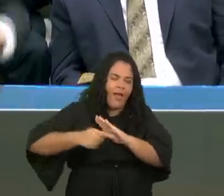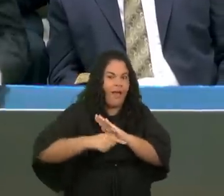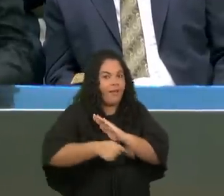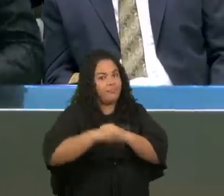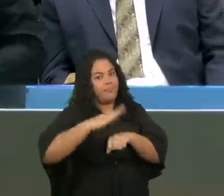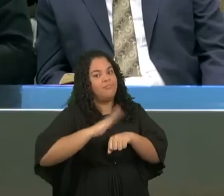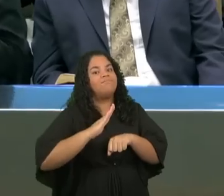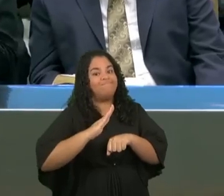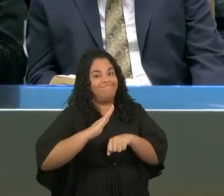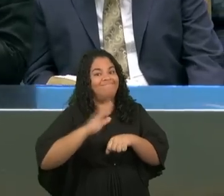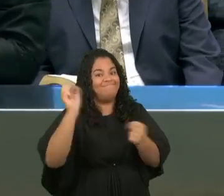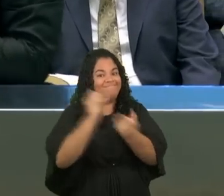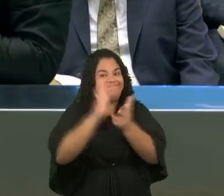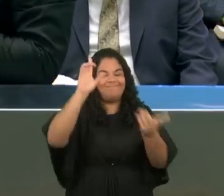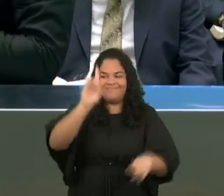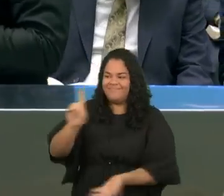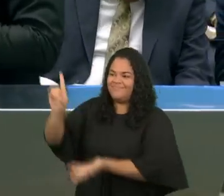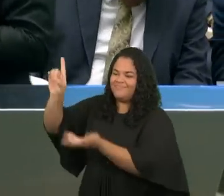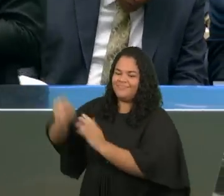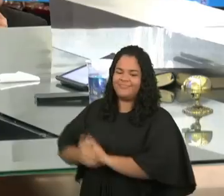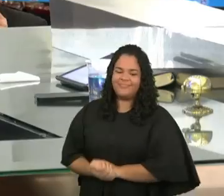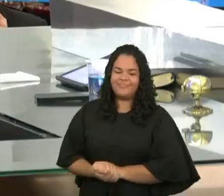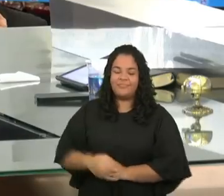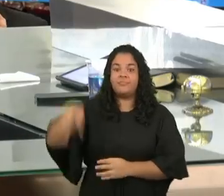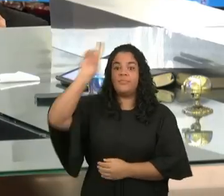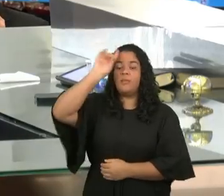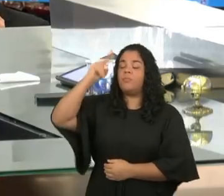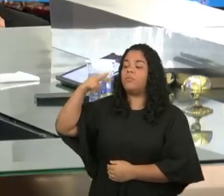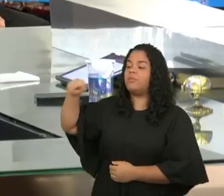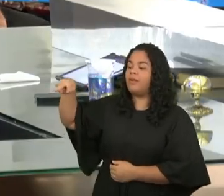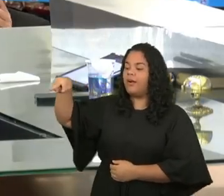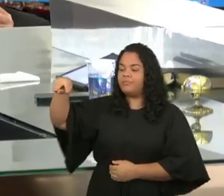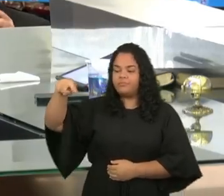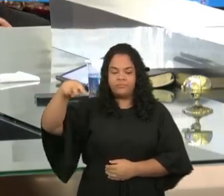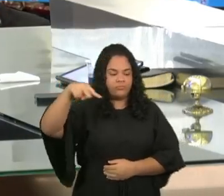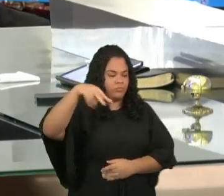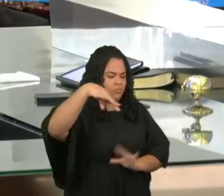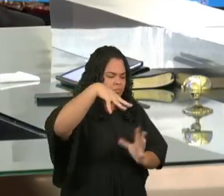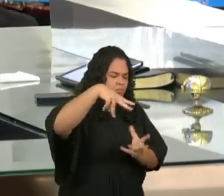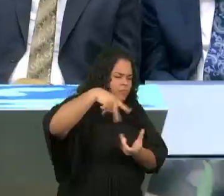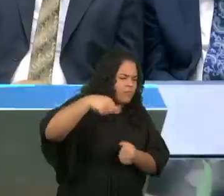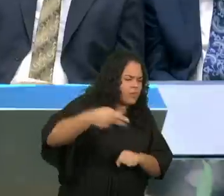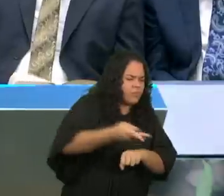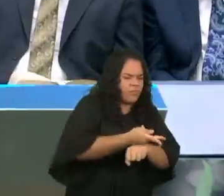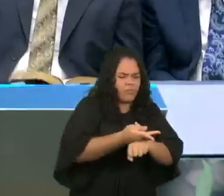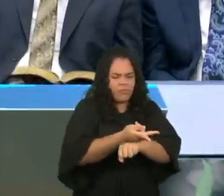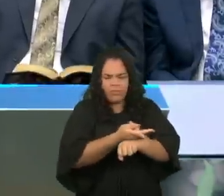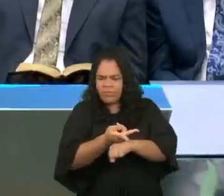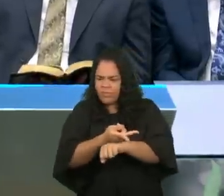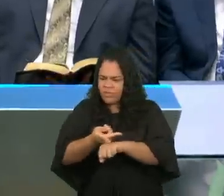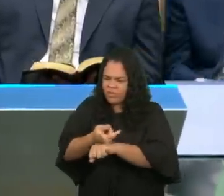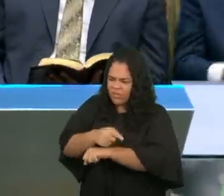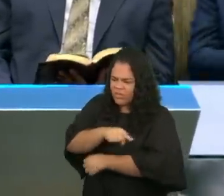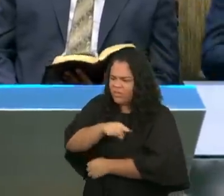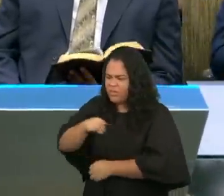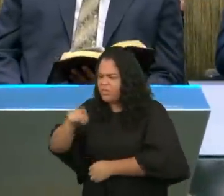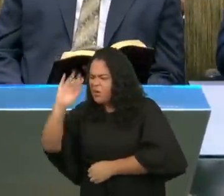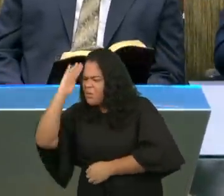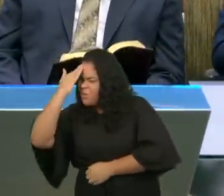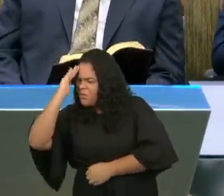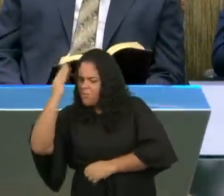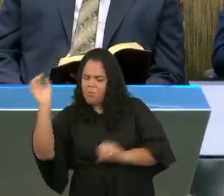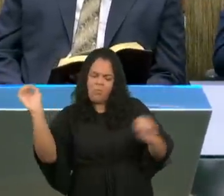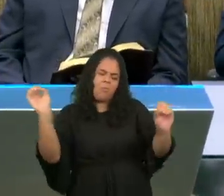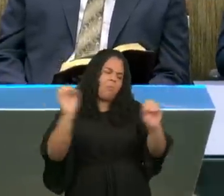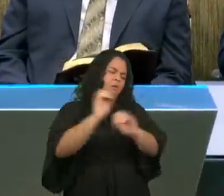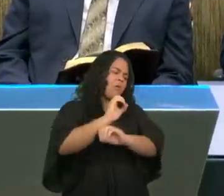Deus. Deus olhou desde os céus para os filhos dos homens para ver se havia algum que lhe tivesse entendimento. O problema é entendimento.